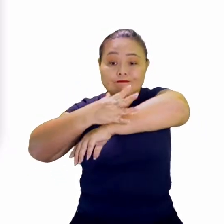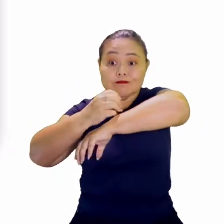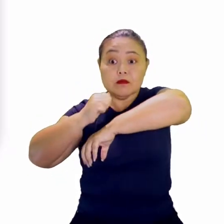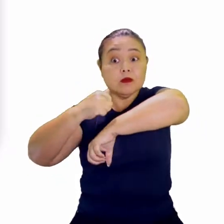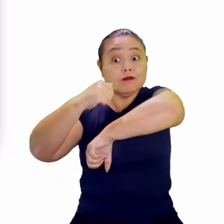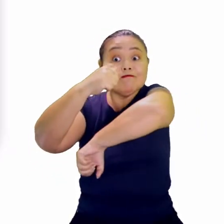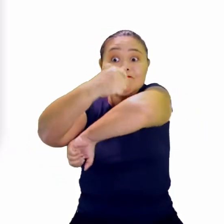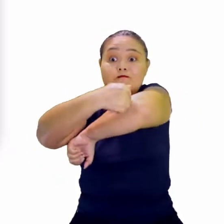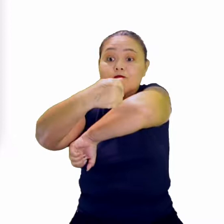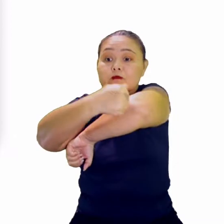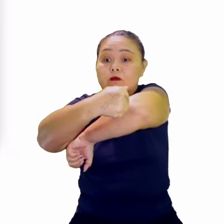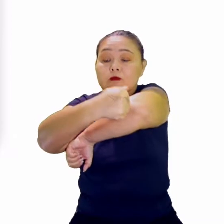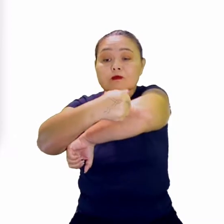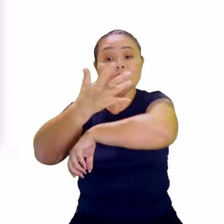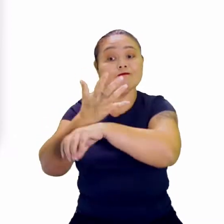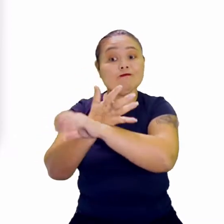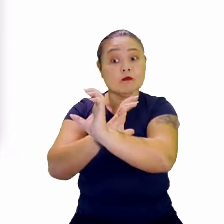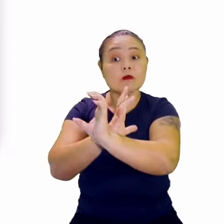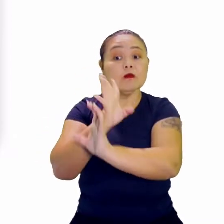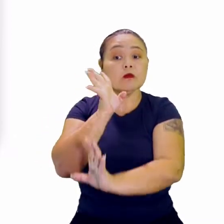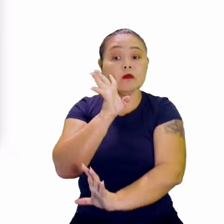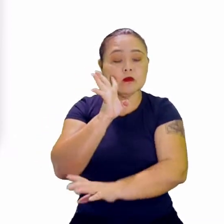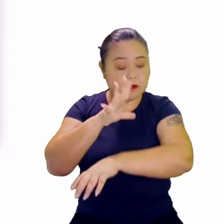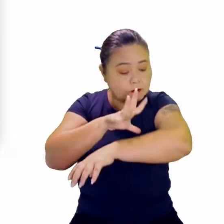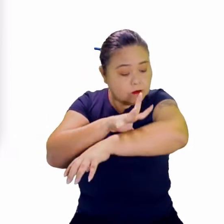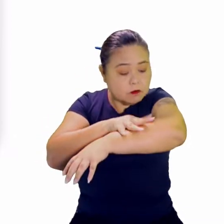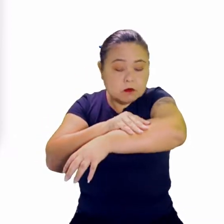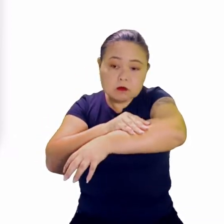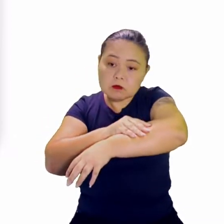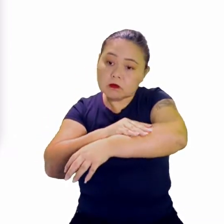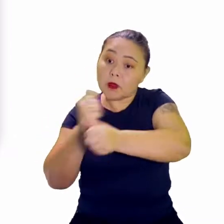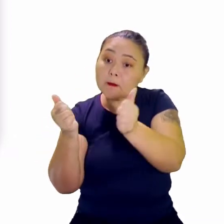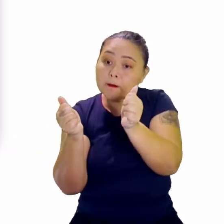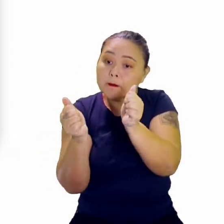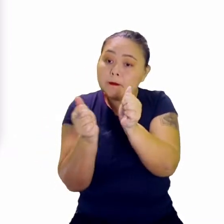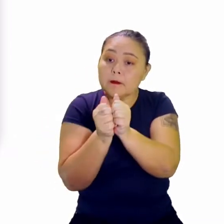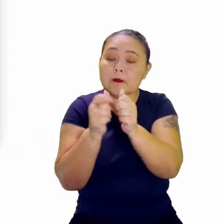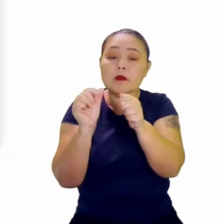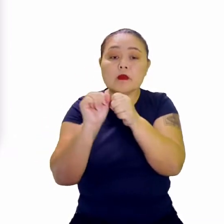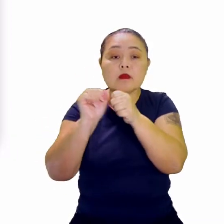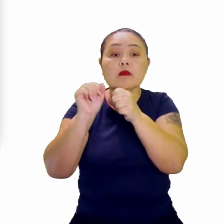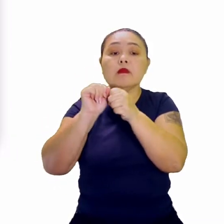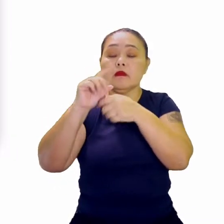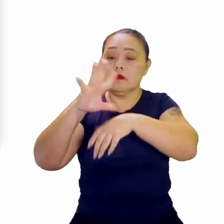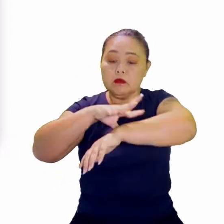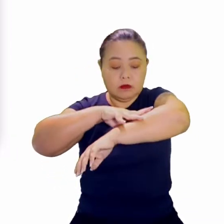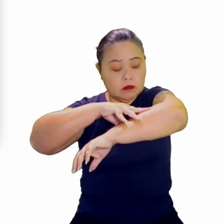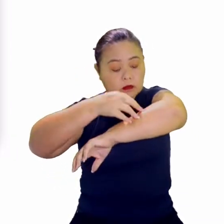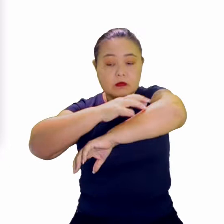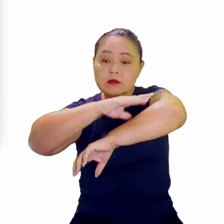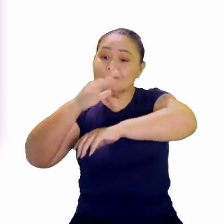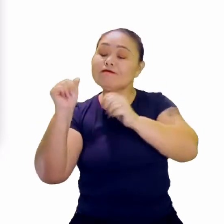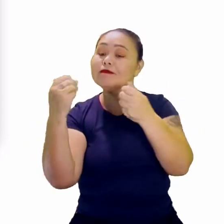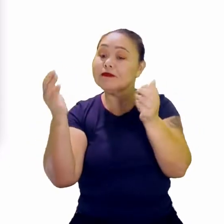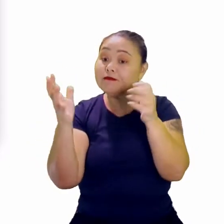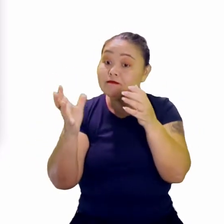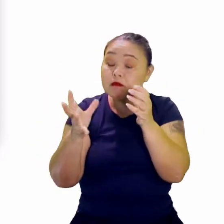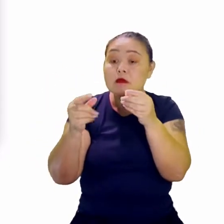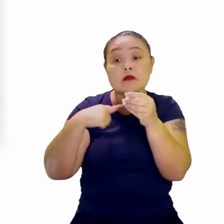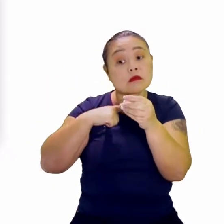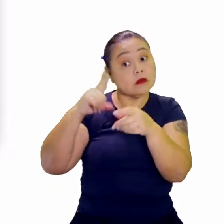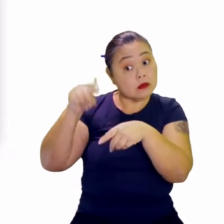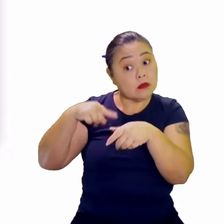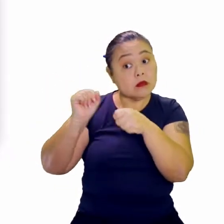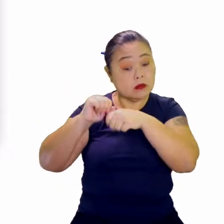ao osso. Olha que legal! Então eu uso o termo músculo esquelético porque